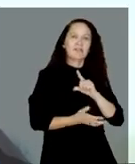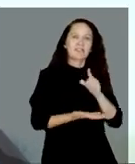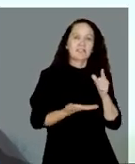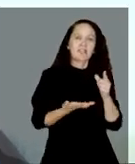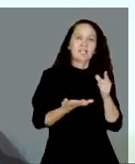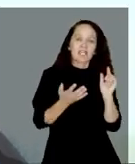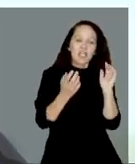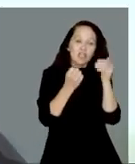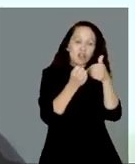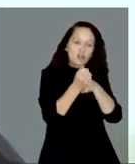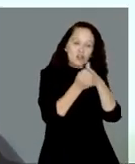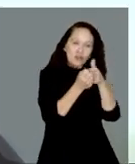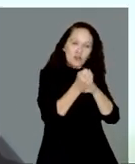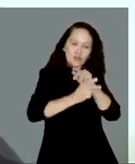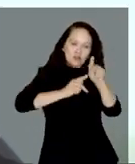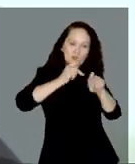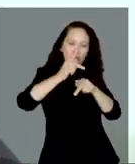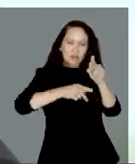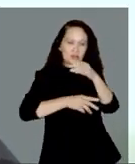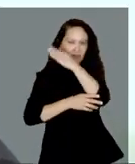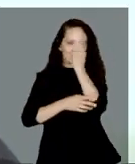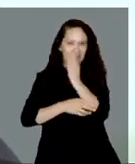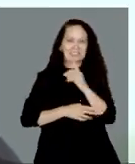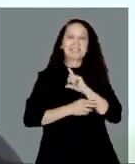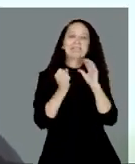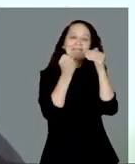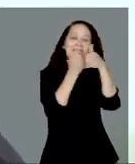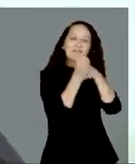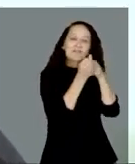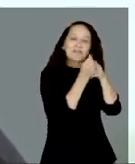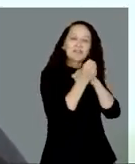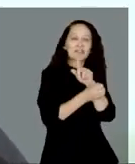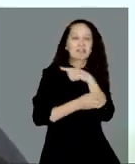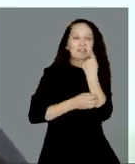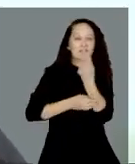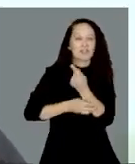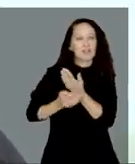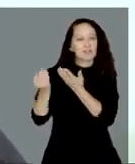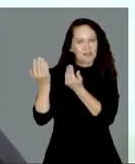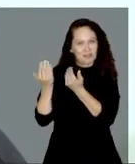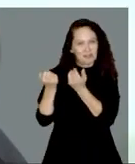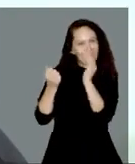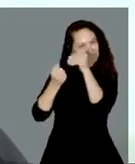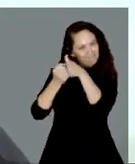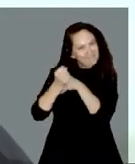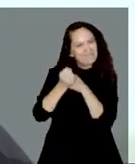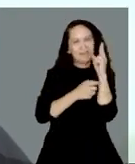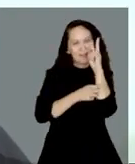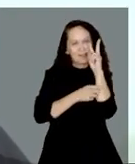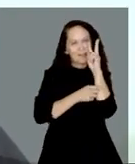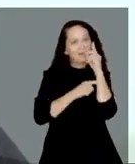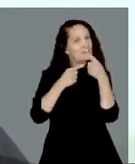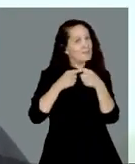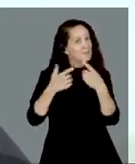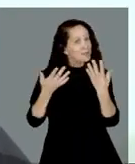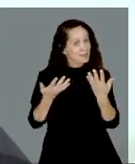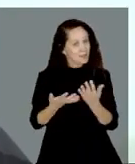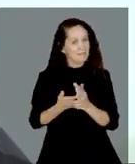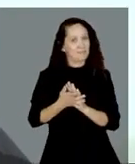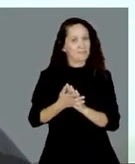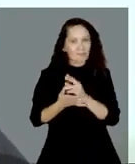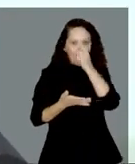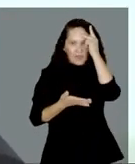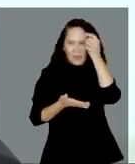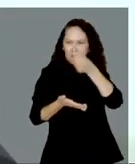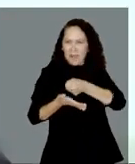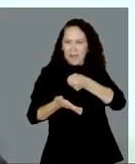porque convivi com ele pessoalmente, e posso trazer aqui esse testemunho para vocês. Mas